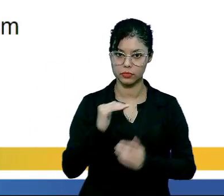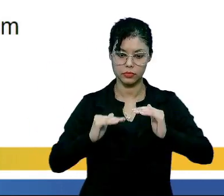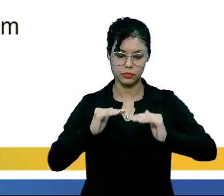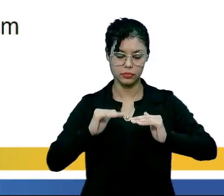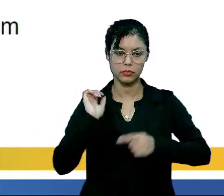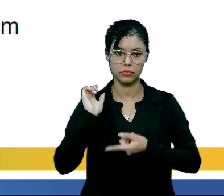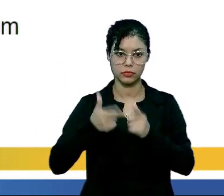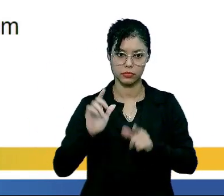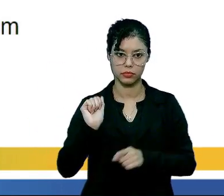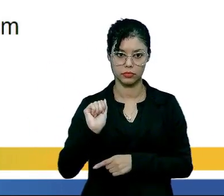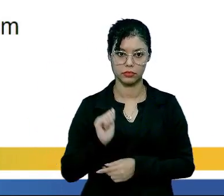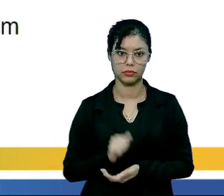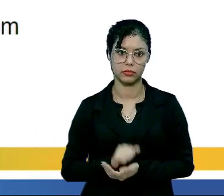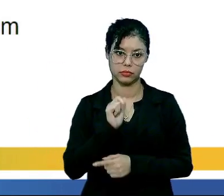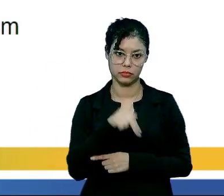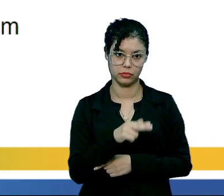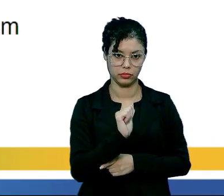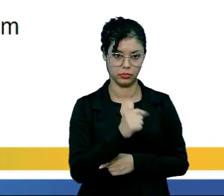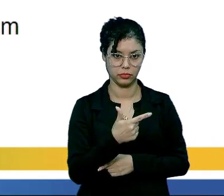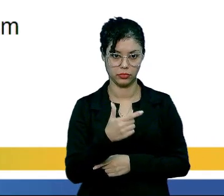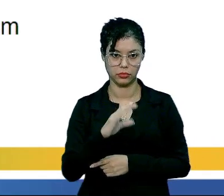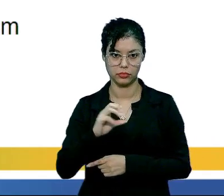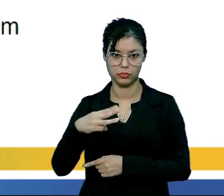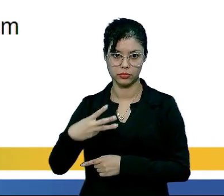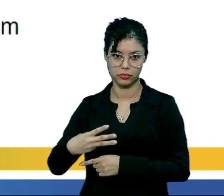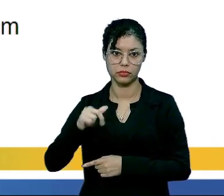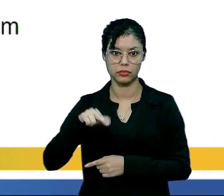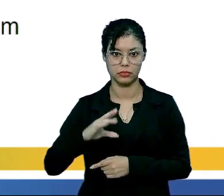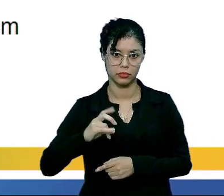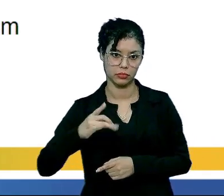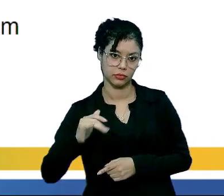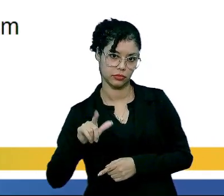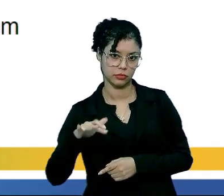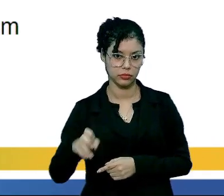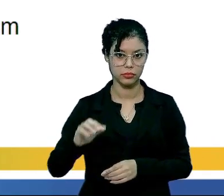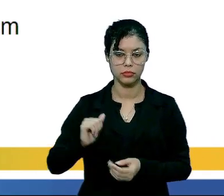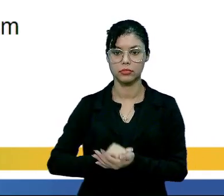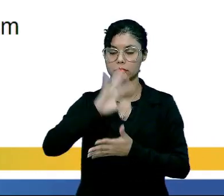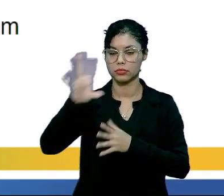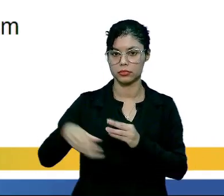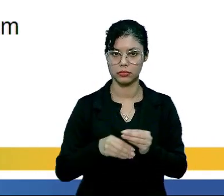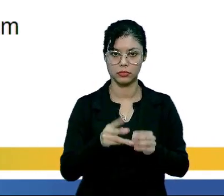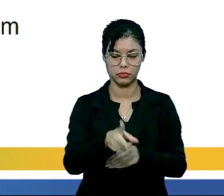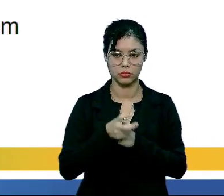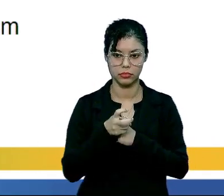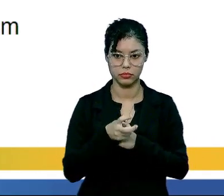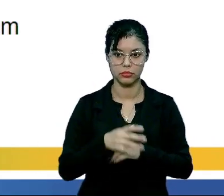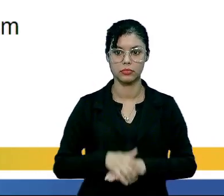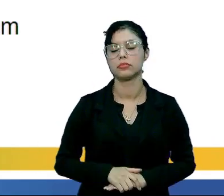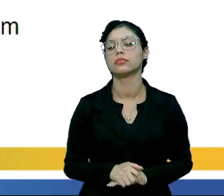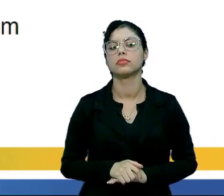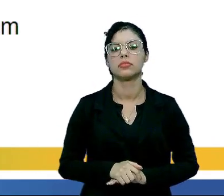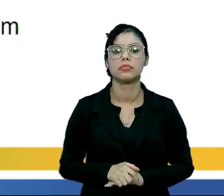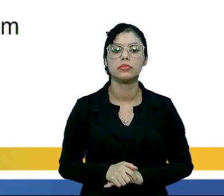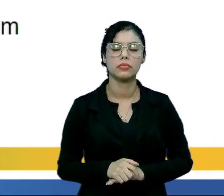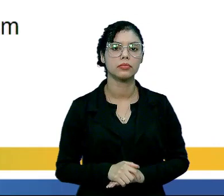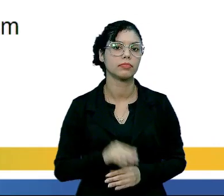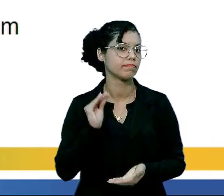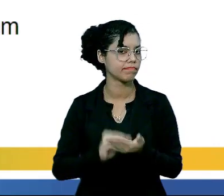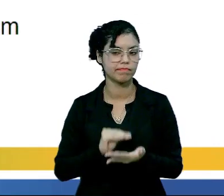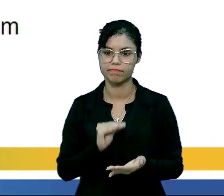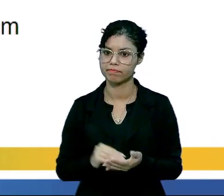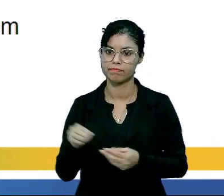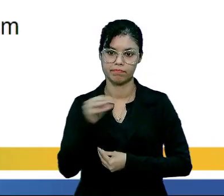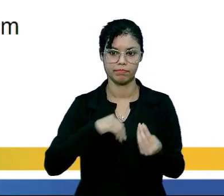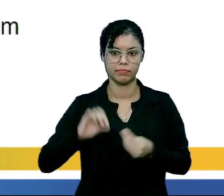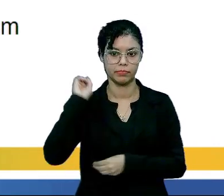equilíbrio? Letra A. Os reagentes carbonato de sódio e cloreto de cálcio forem completamente consumidos. Isso não é suficiente para